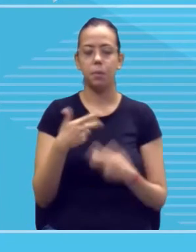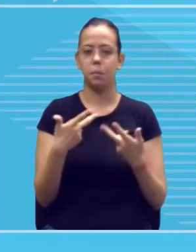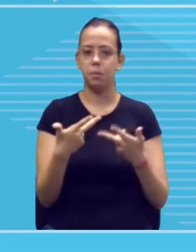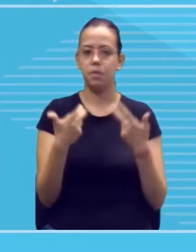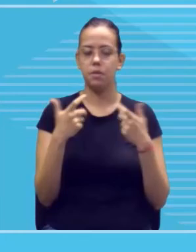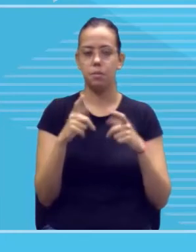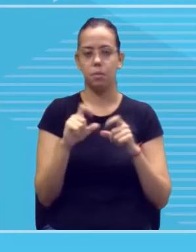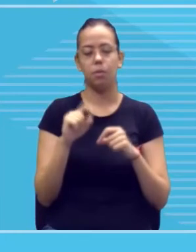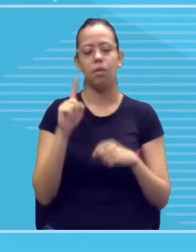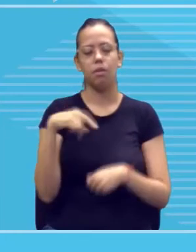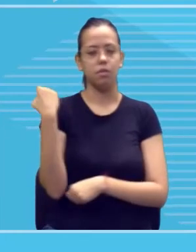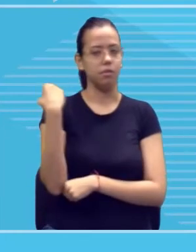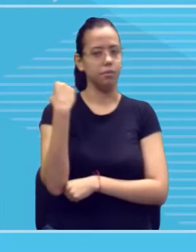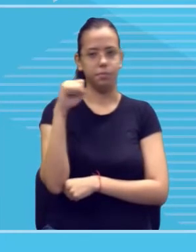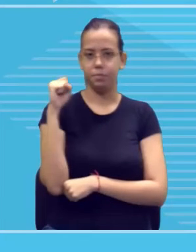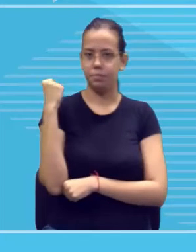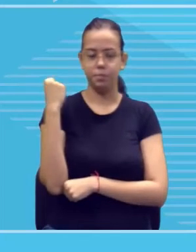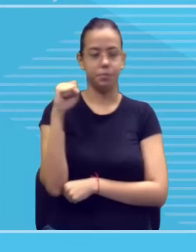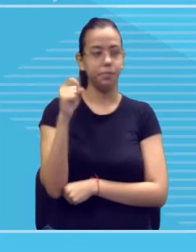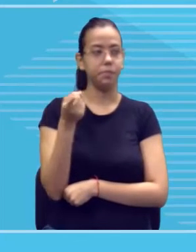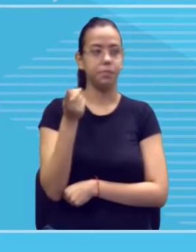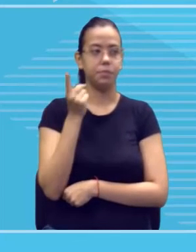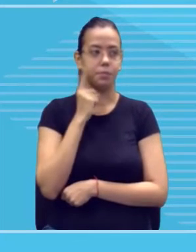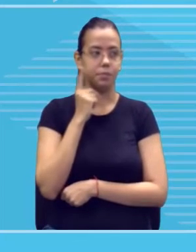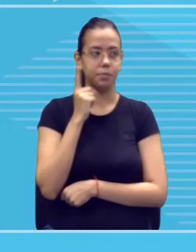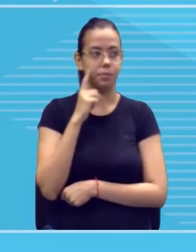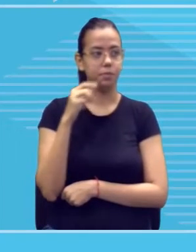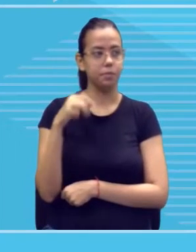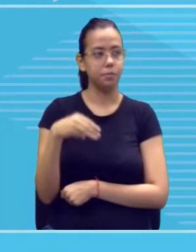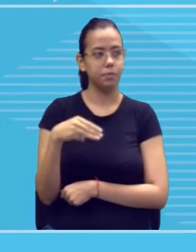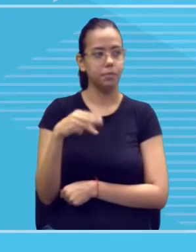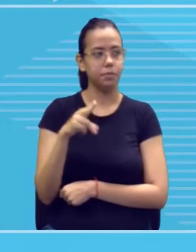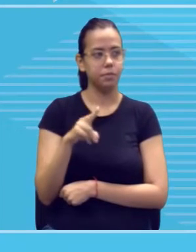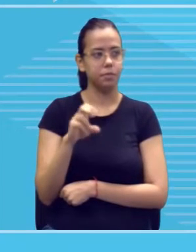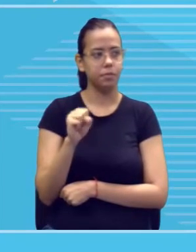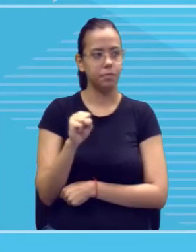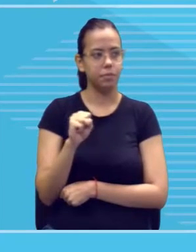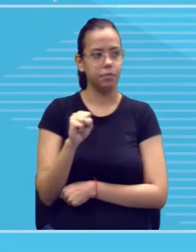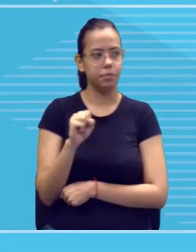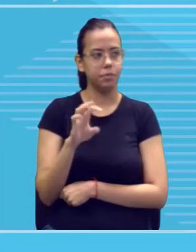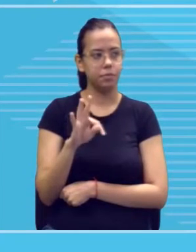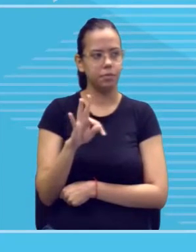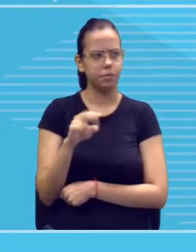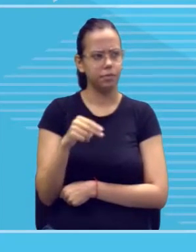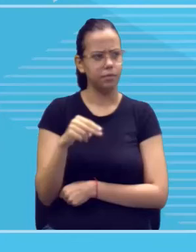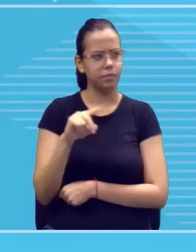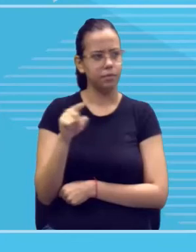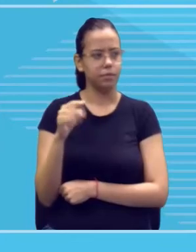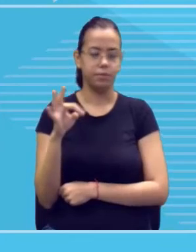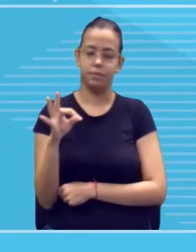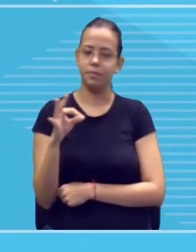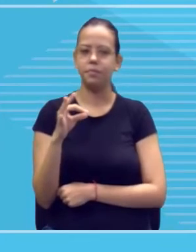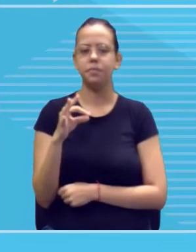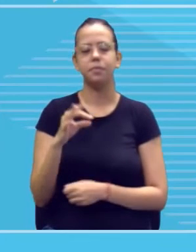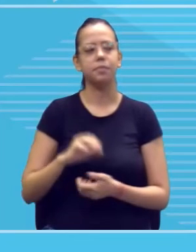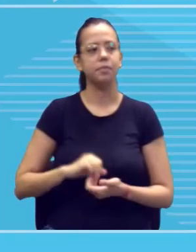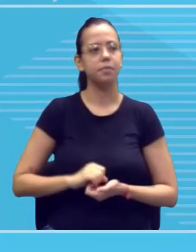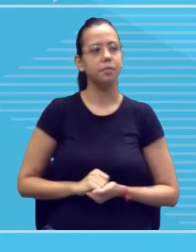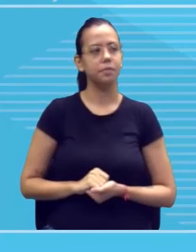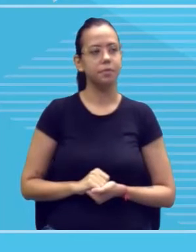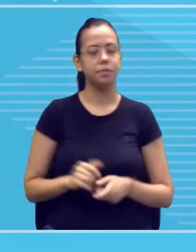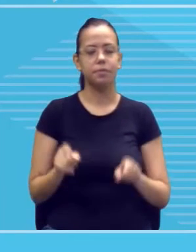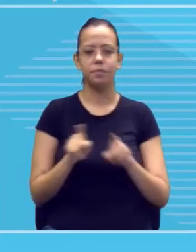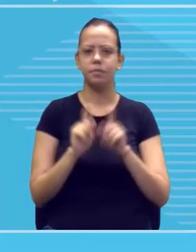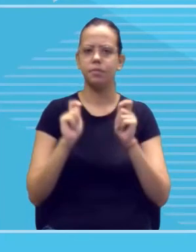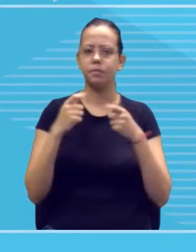forma negativa olha aí ó mazzant olha aí ó Mas antes show de bola e